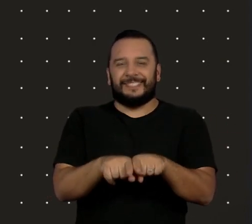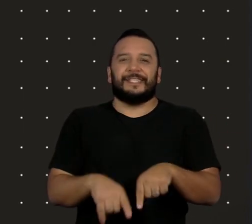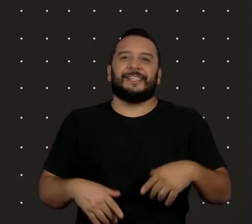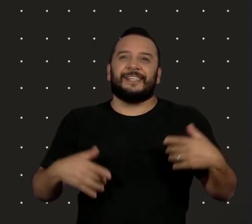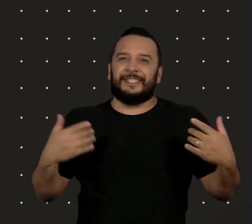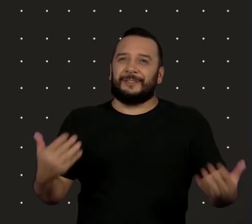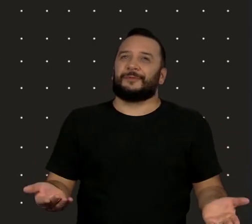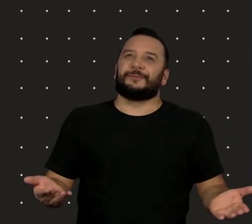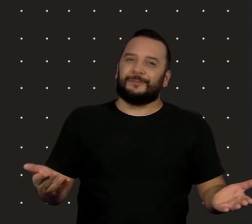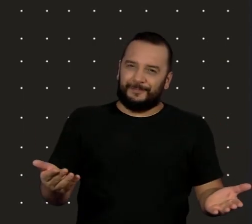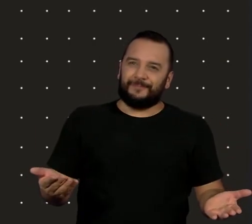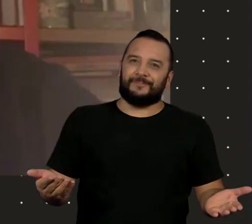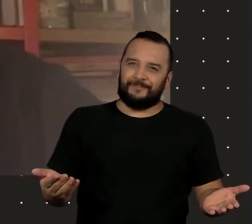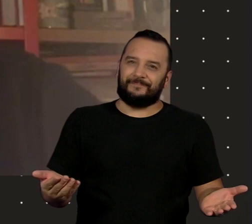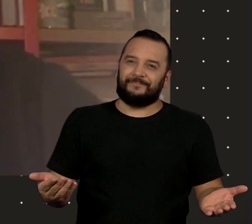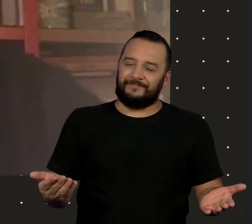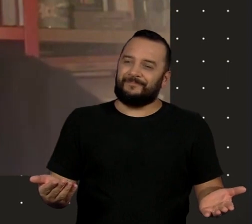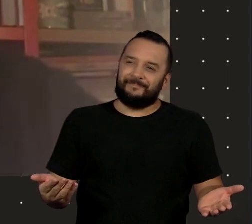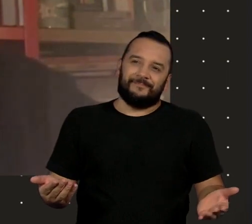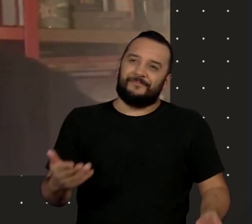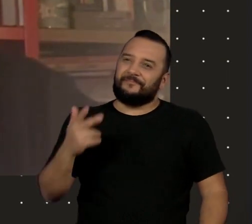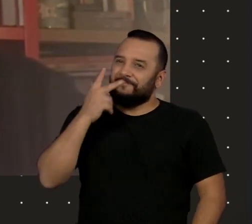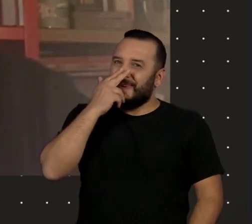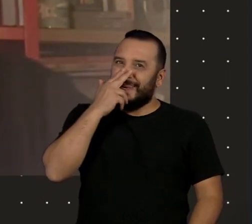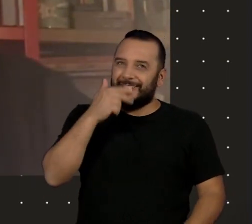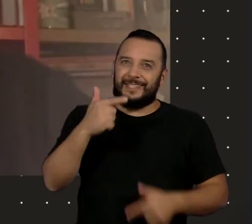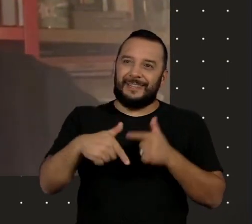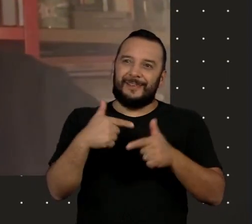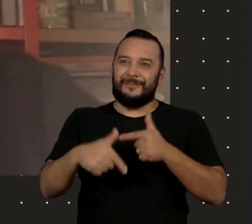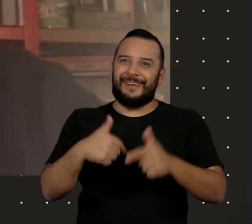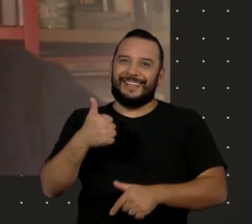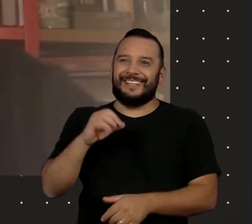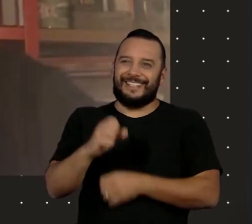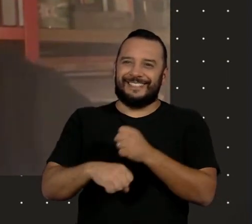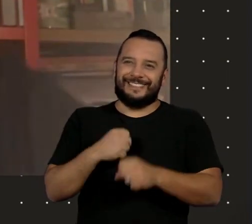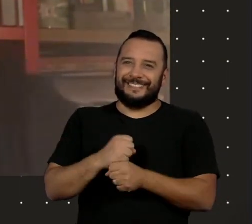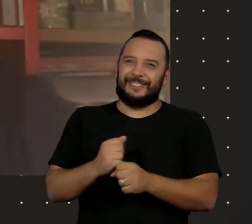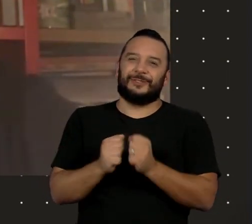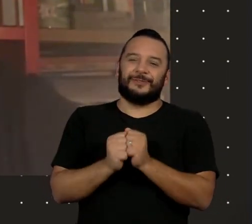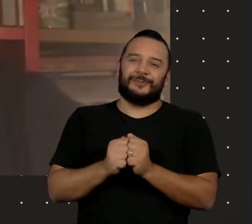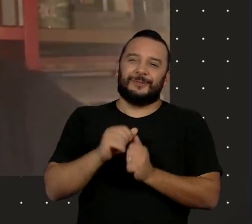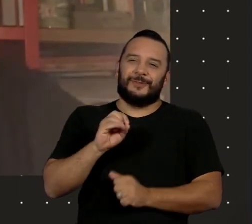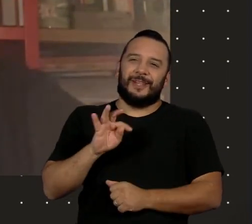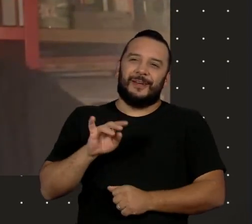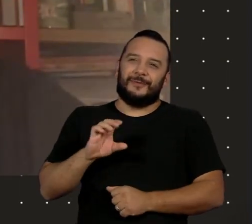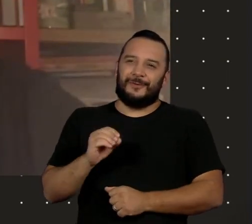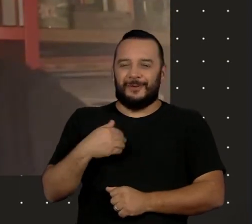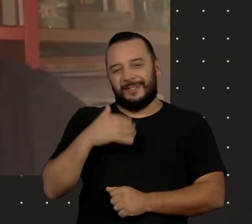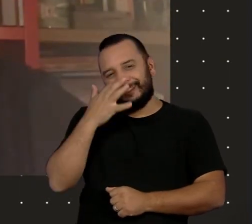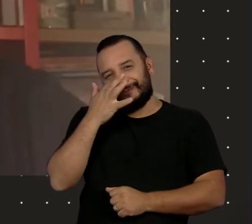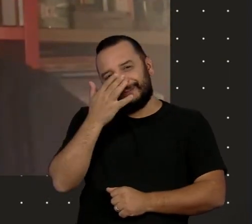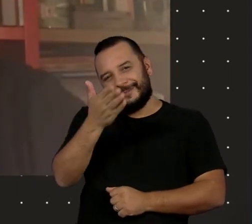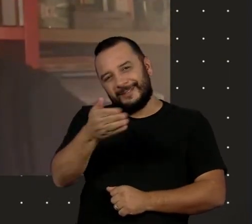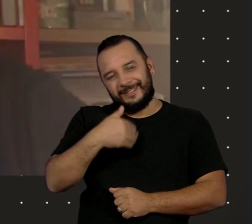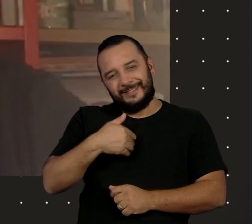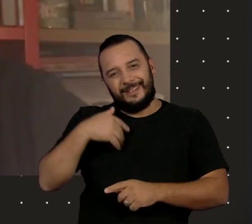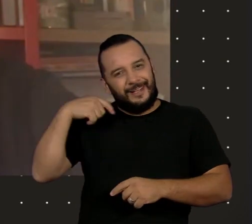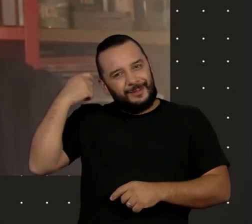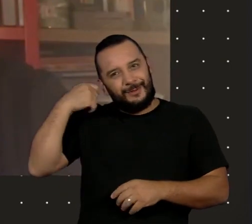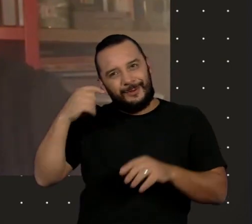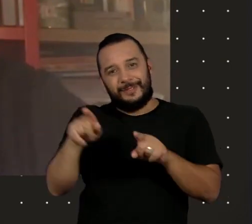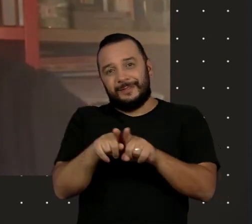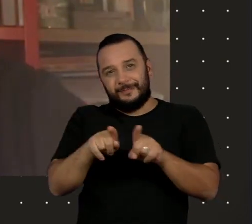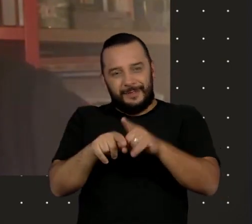enfim, parece que a gente já trabalha há 10 anos. Otávio, te admiro demais como artista e agora também